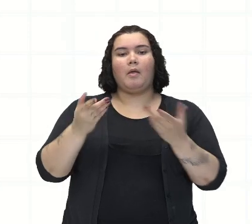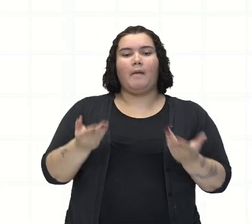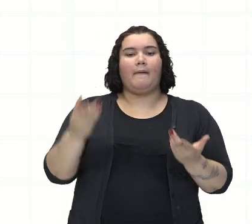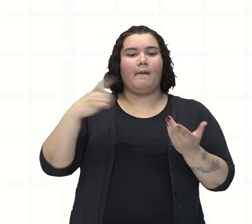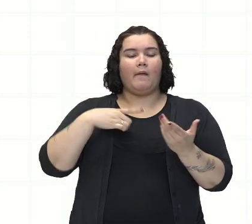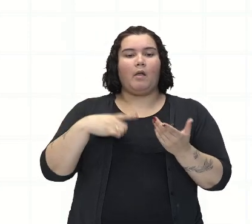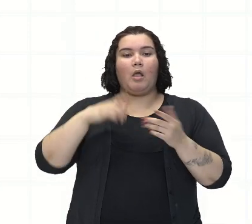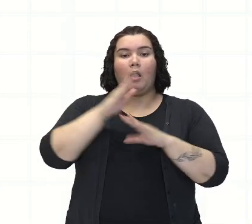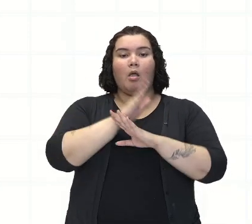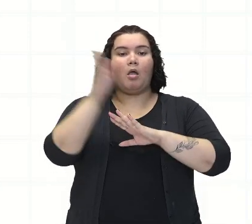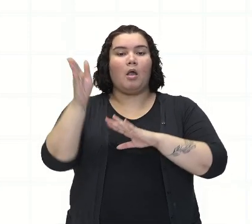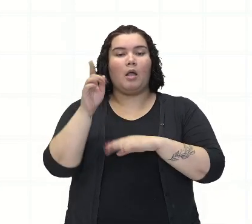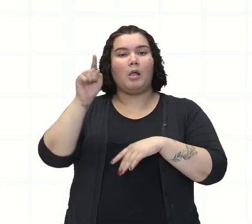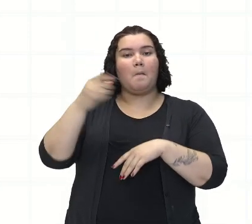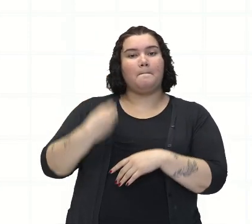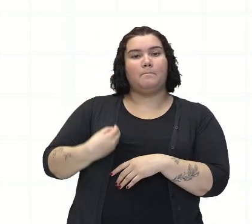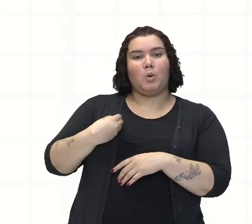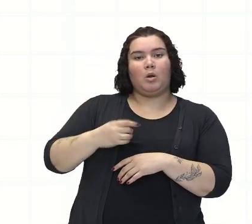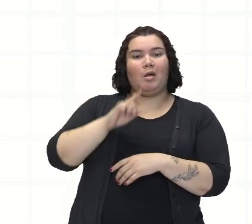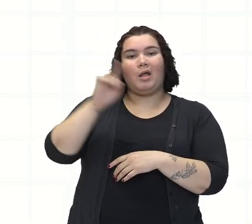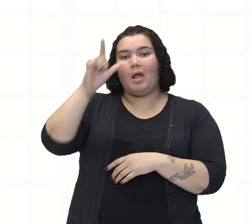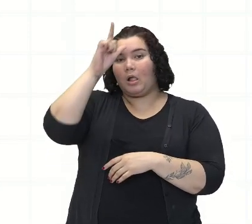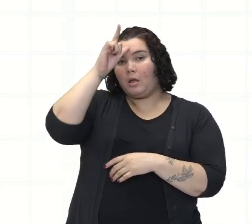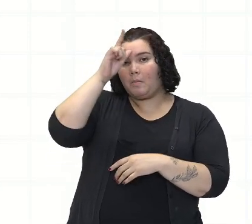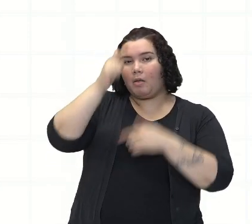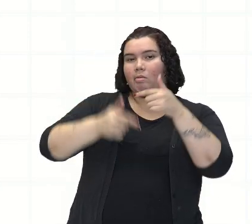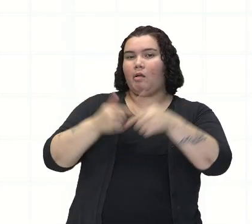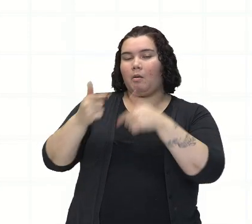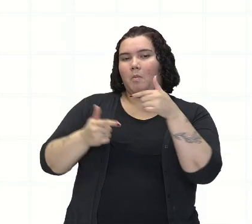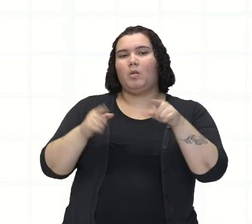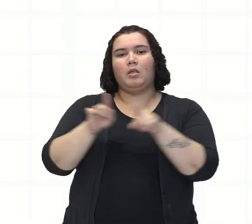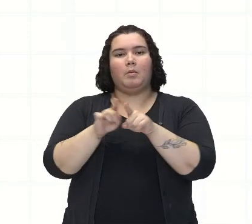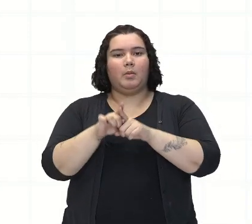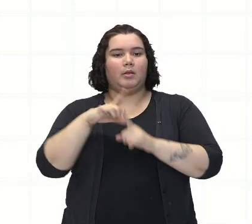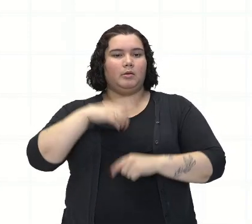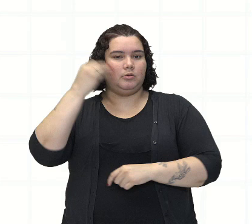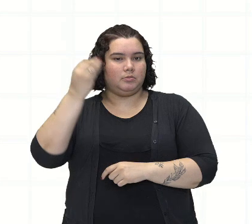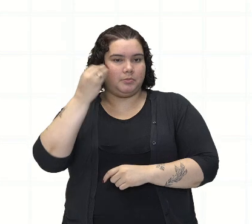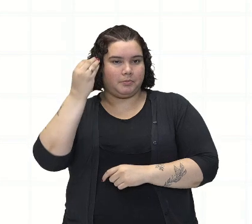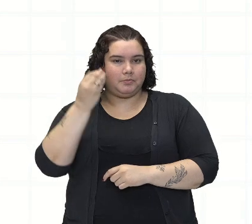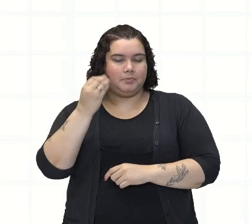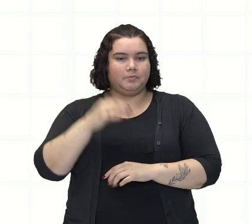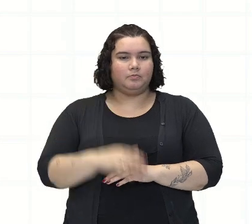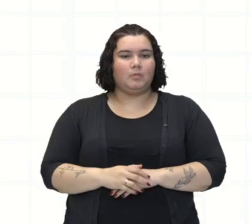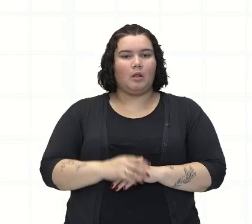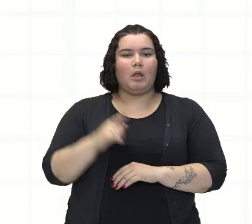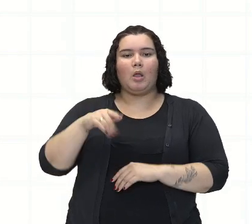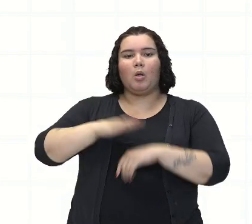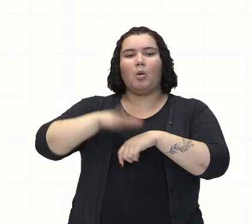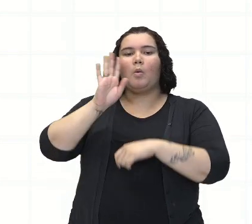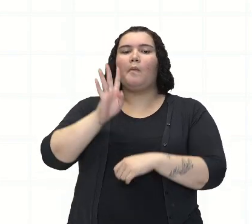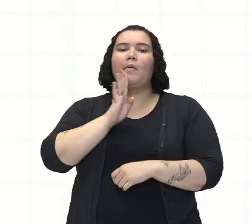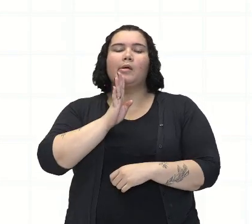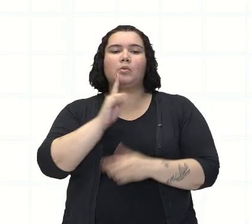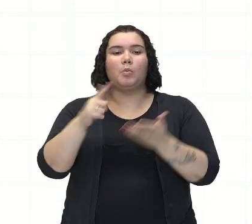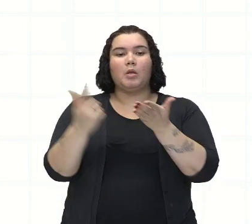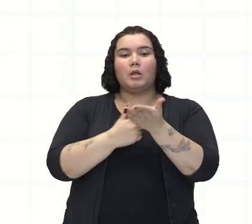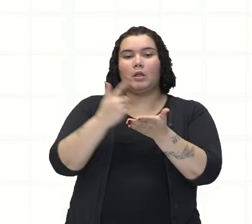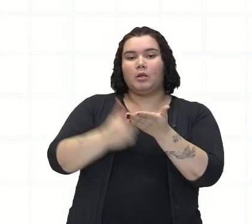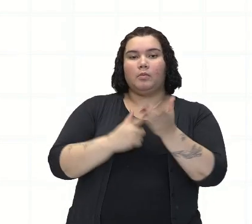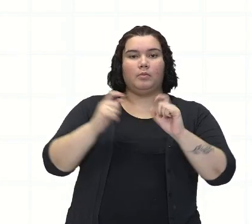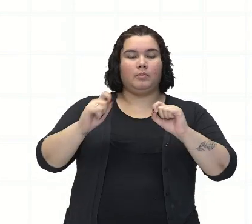ele trabalhou, e essas experiências vão influenciando na sua história. E é mais conhecido por esse livrinho aqui, que se